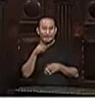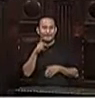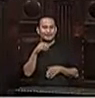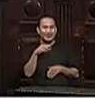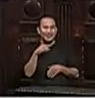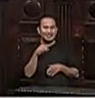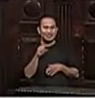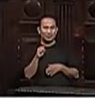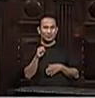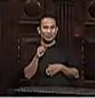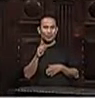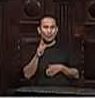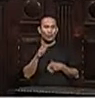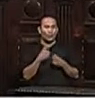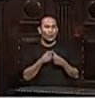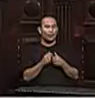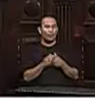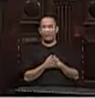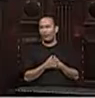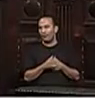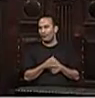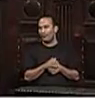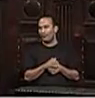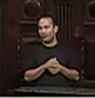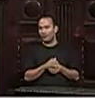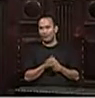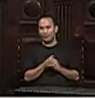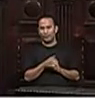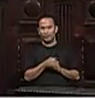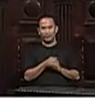e marmelada.